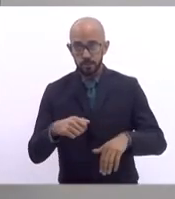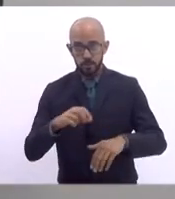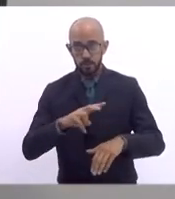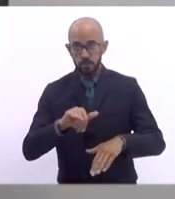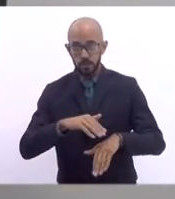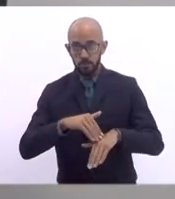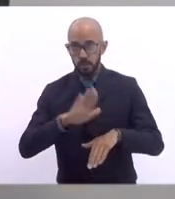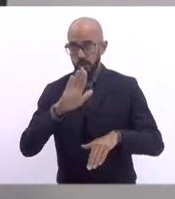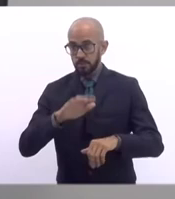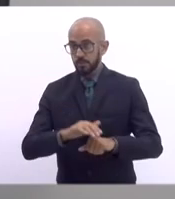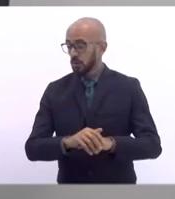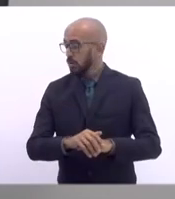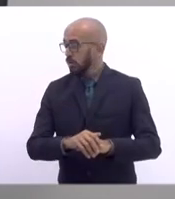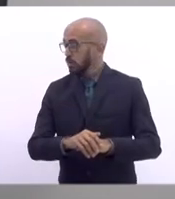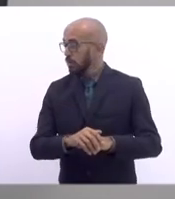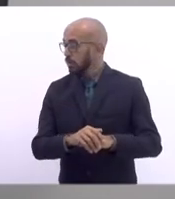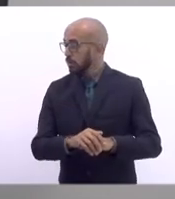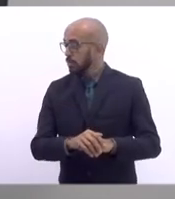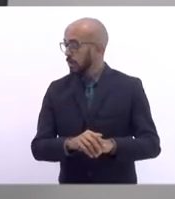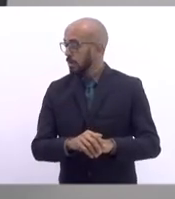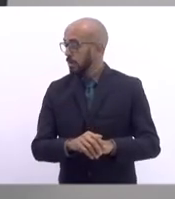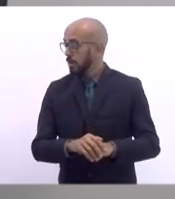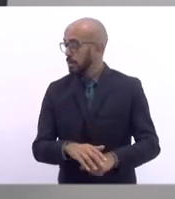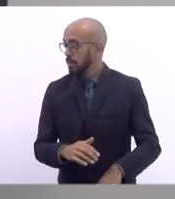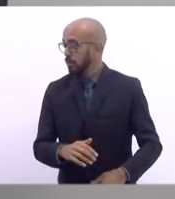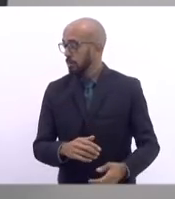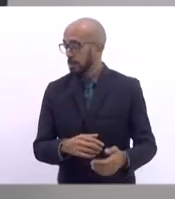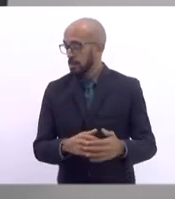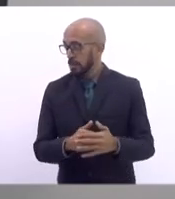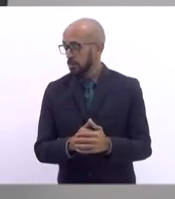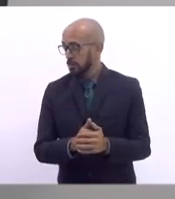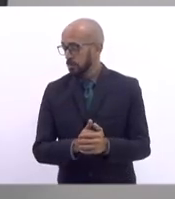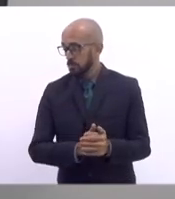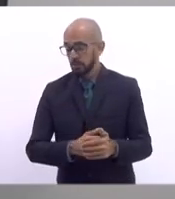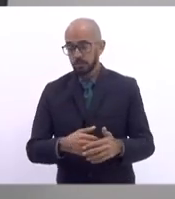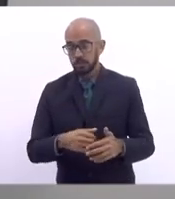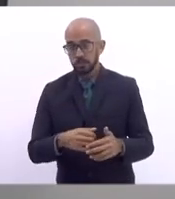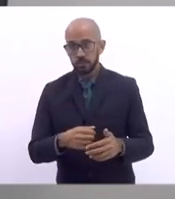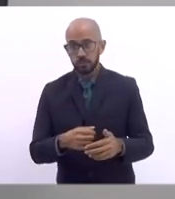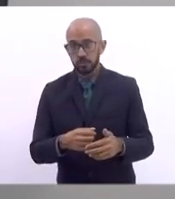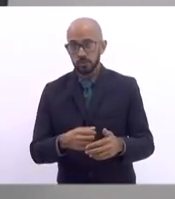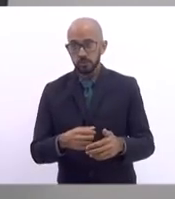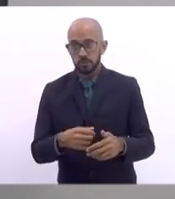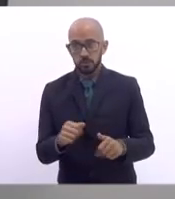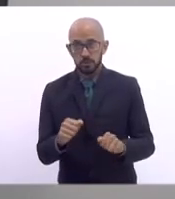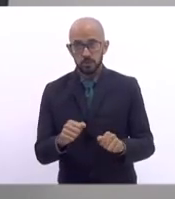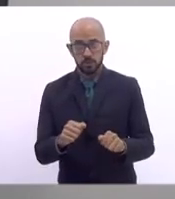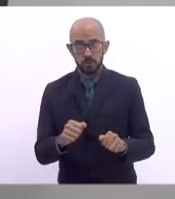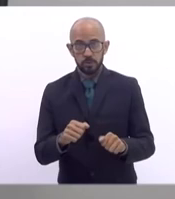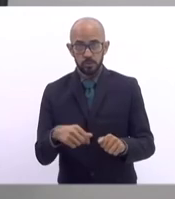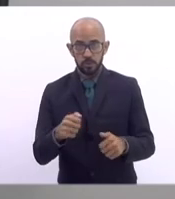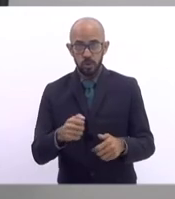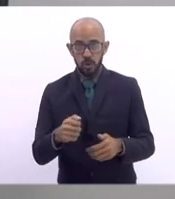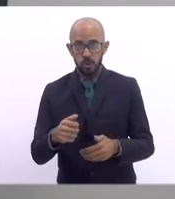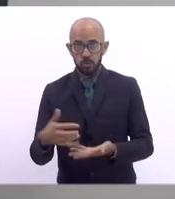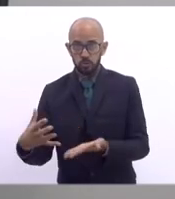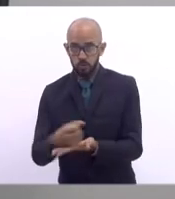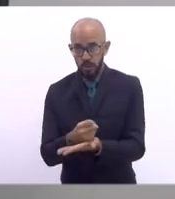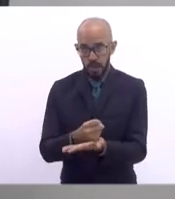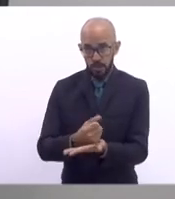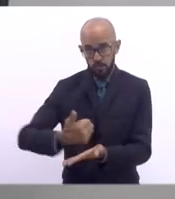né é a nossa não só superávit primário